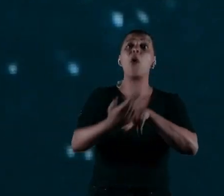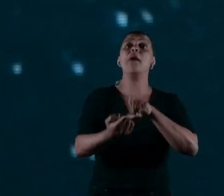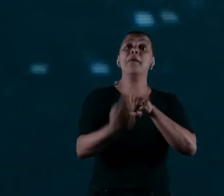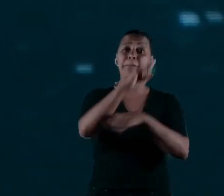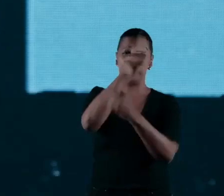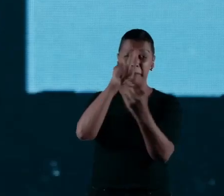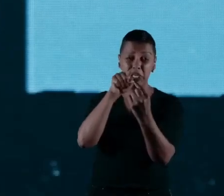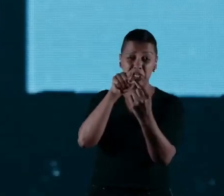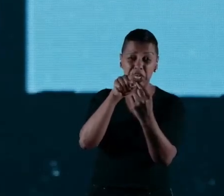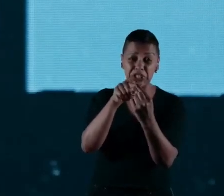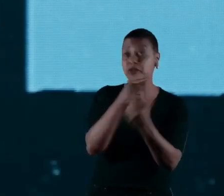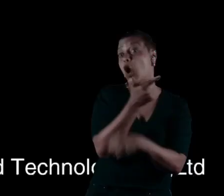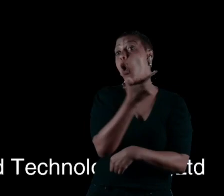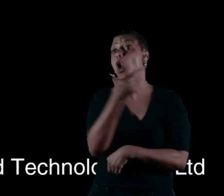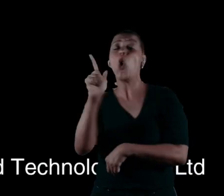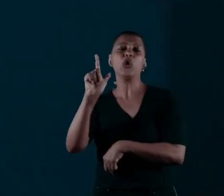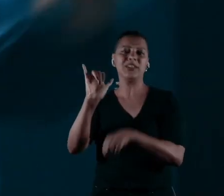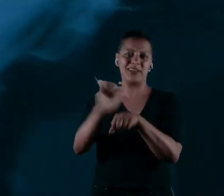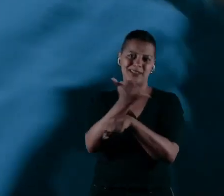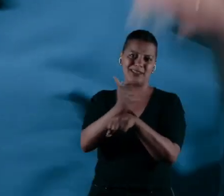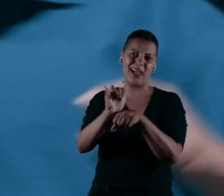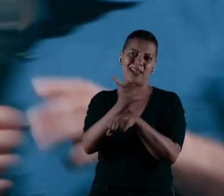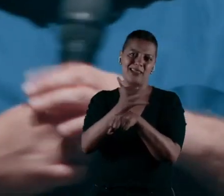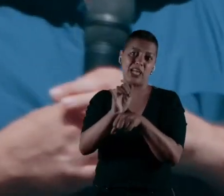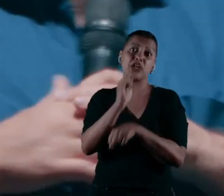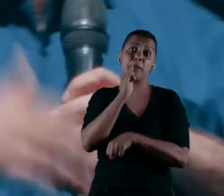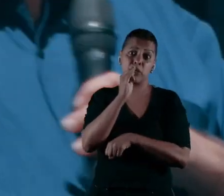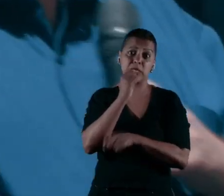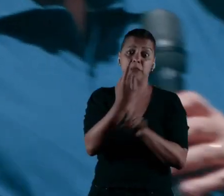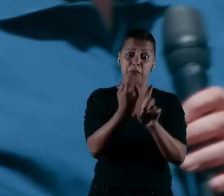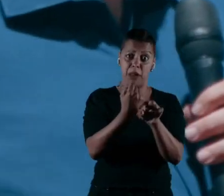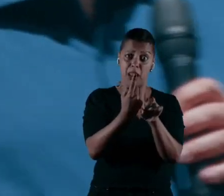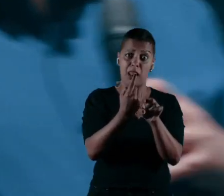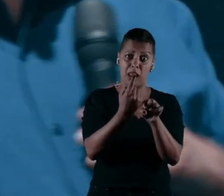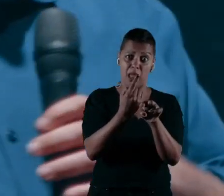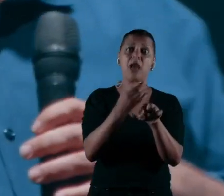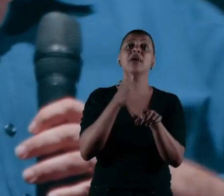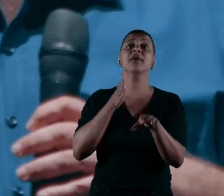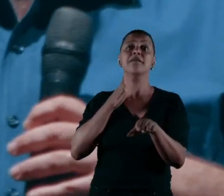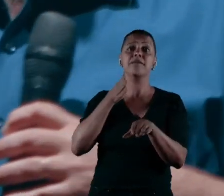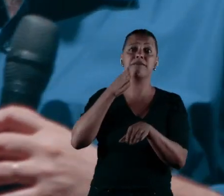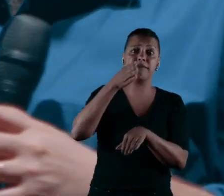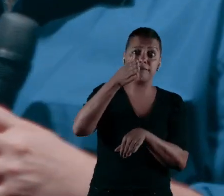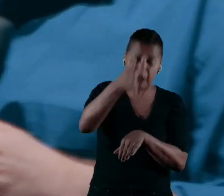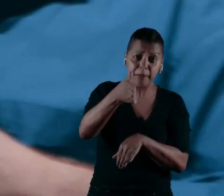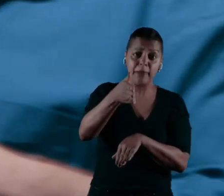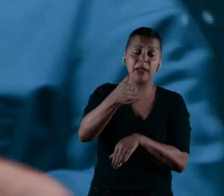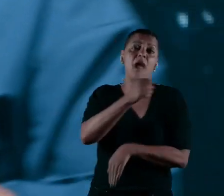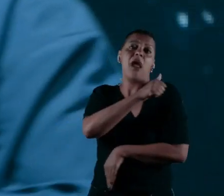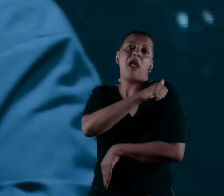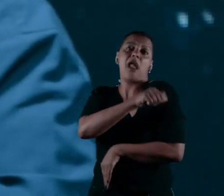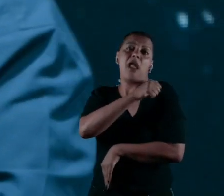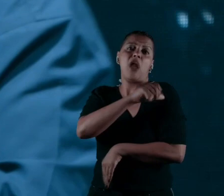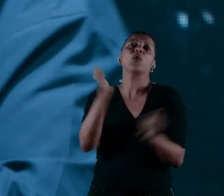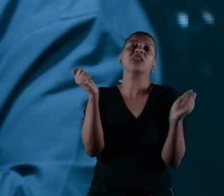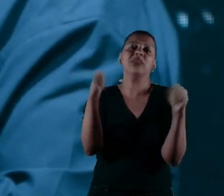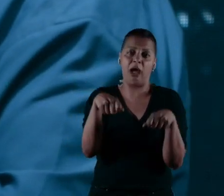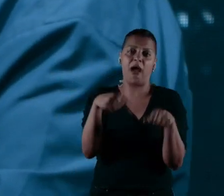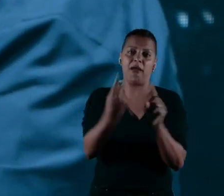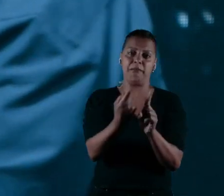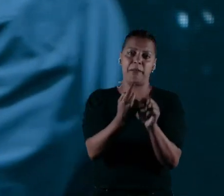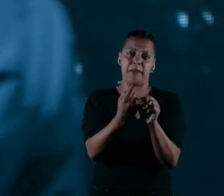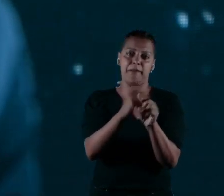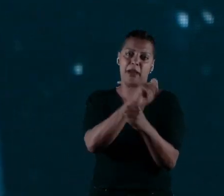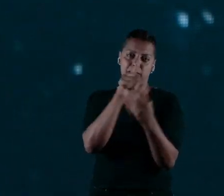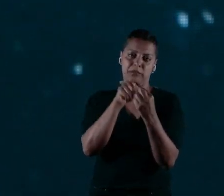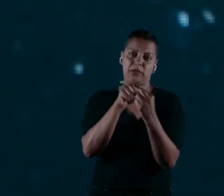chegar em algumas cidades que estão, né, margeando, e no Rio de Janeiro. Então,